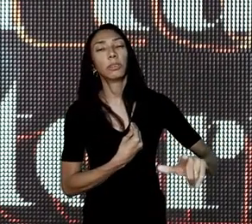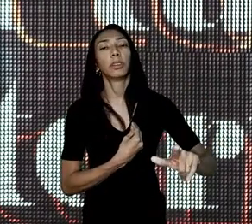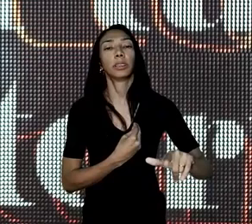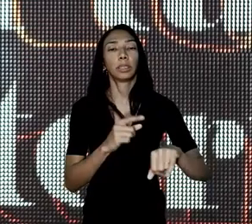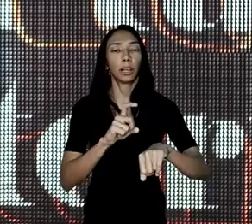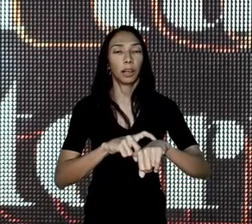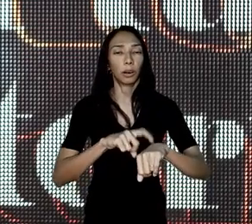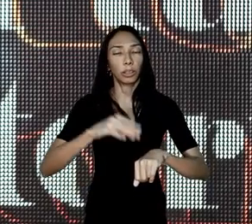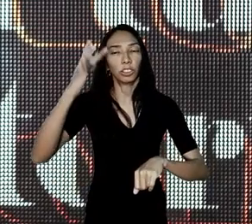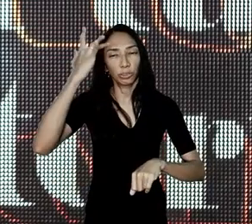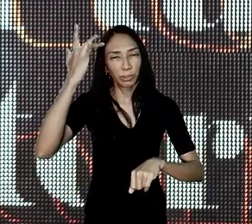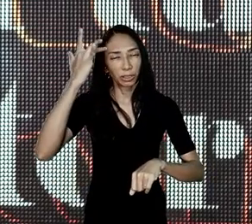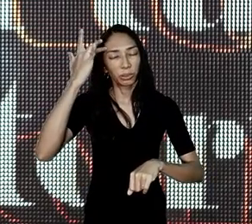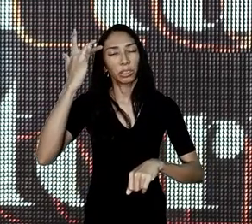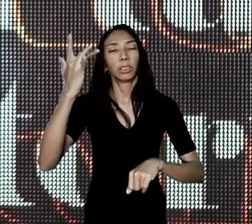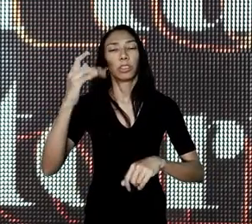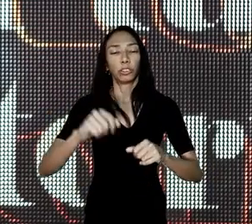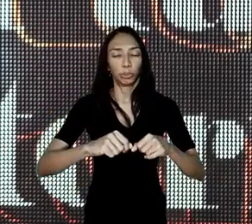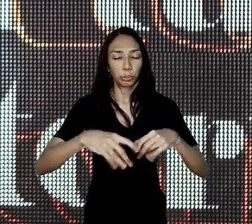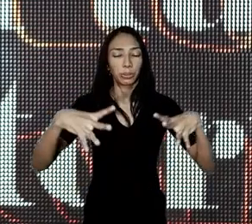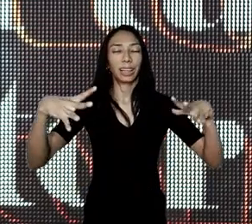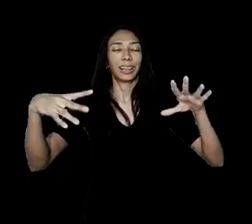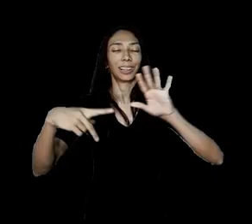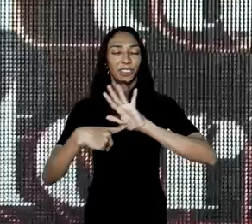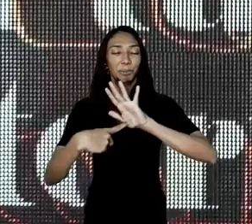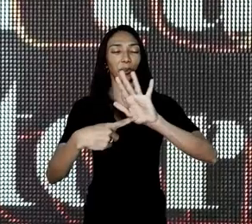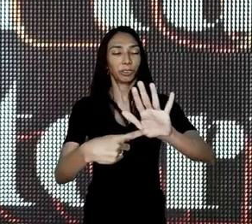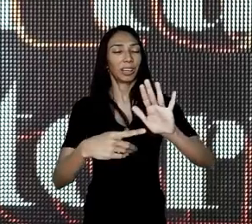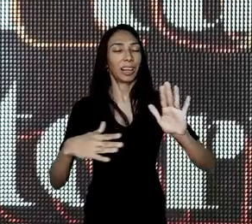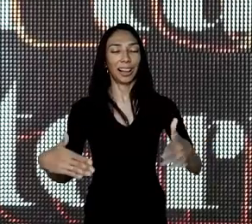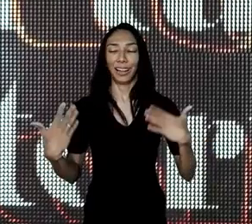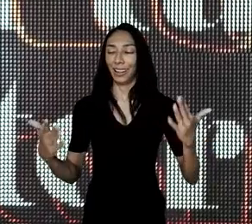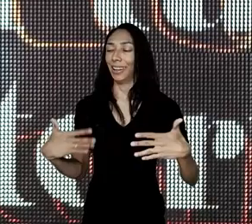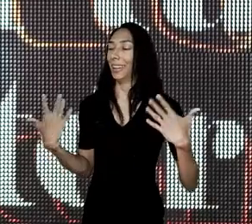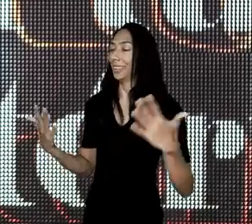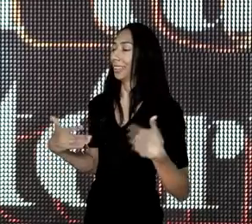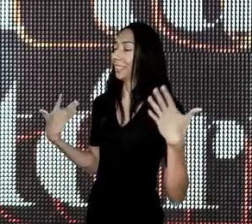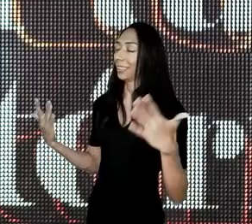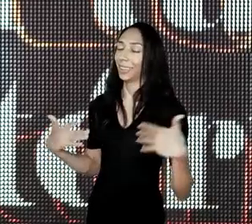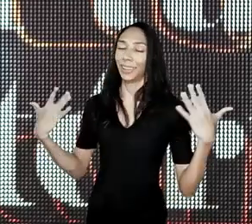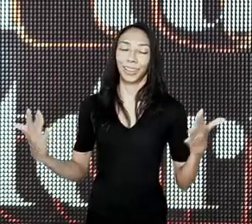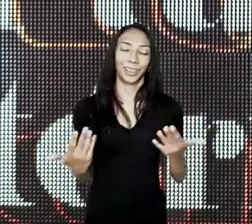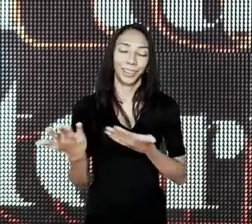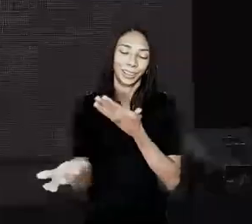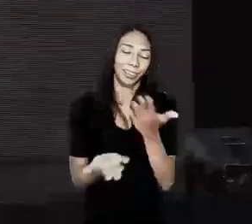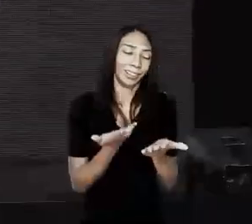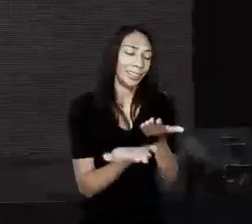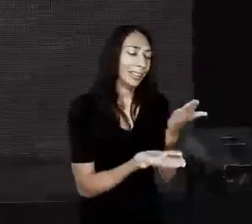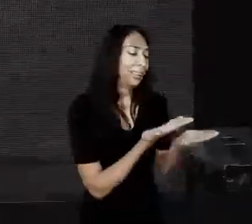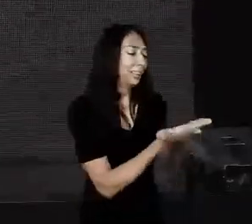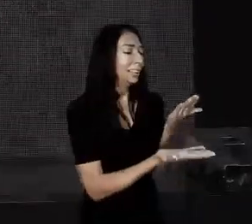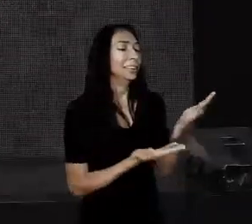então é a hora de você expor, para trazer alegria, para trazer, servir